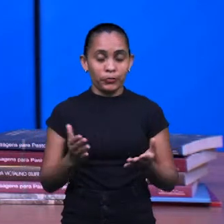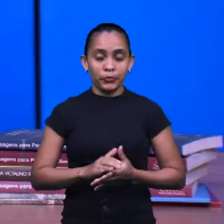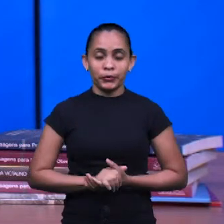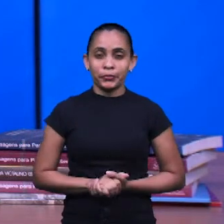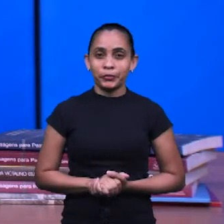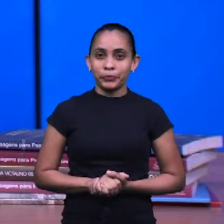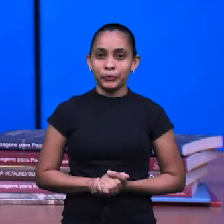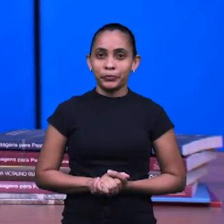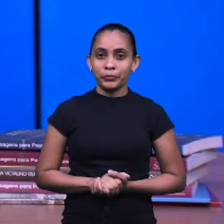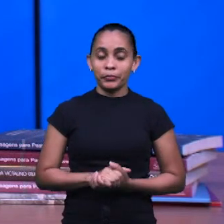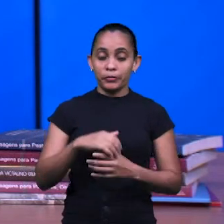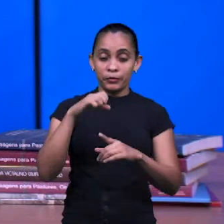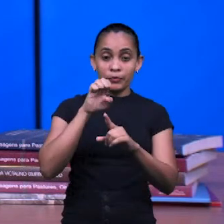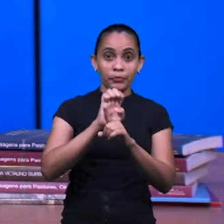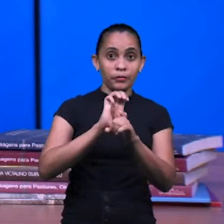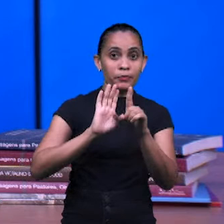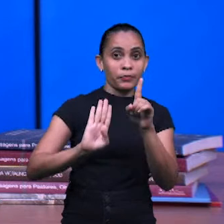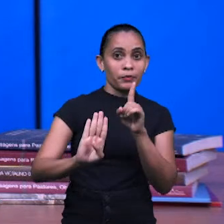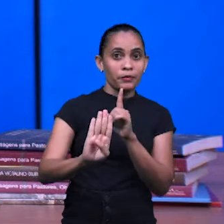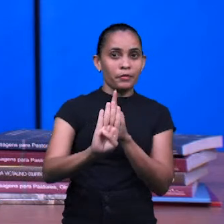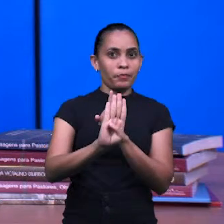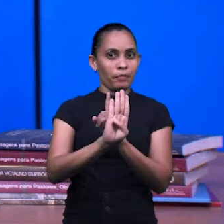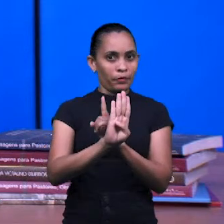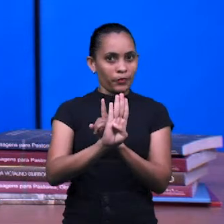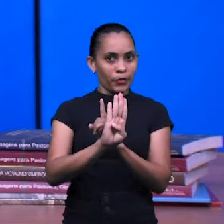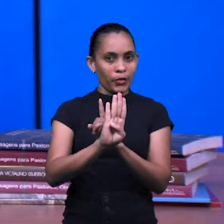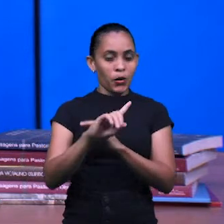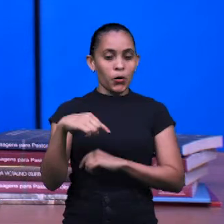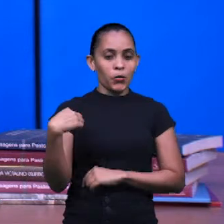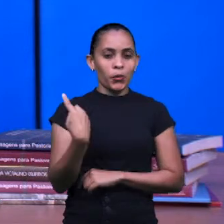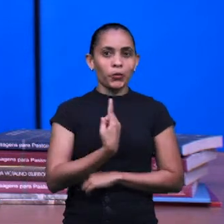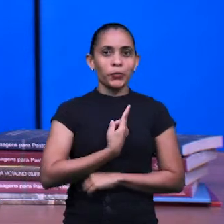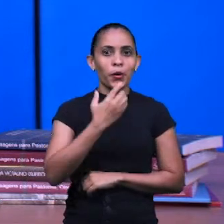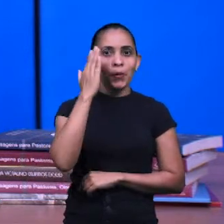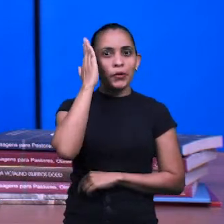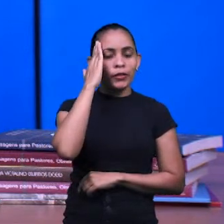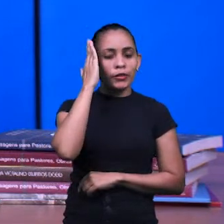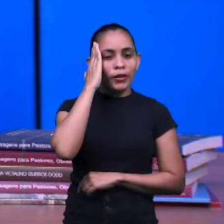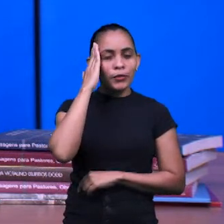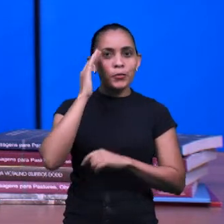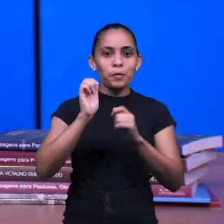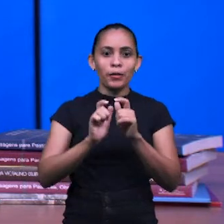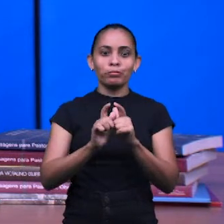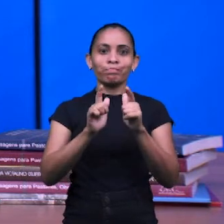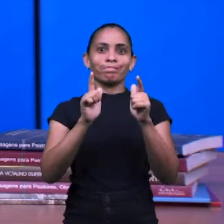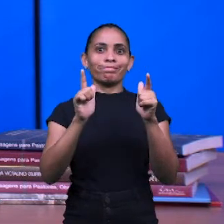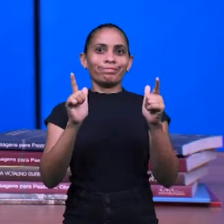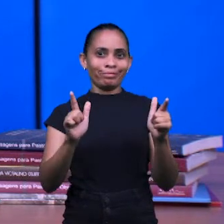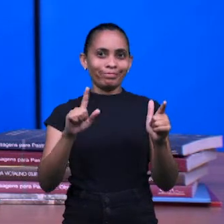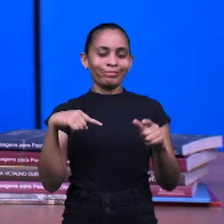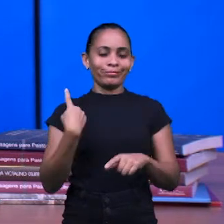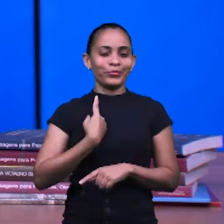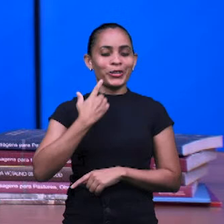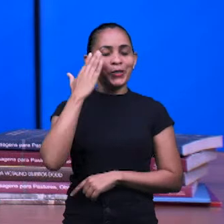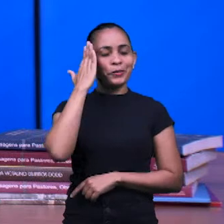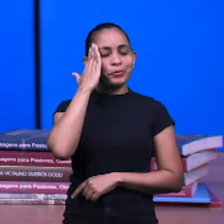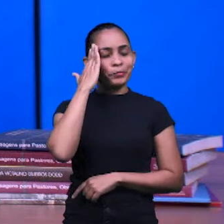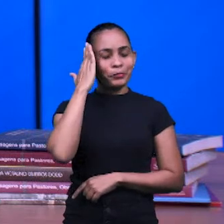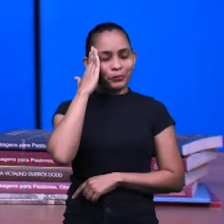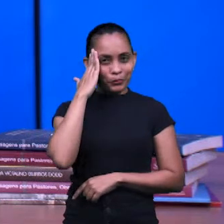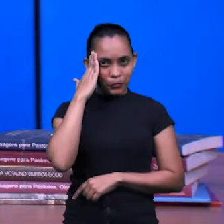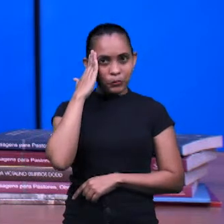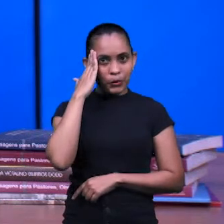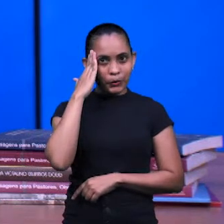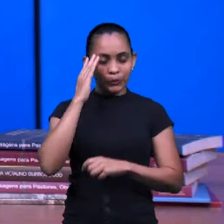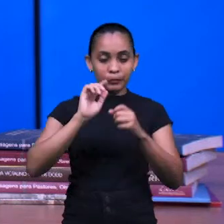hoje, nesta Escola Bíblica Dominical, ampliar um pouco mais o nosso alcance dos